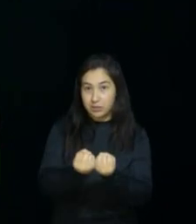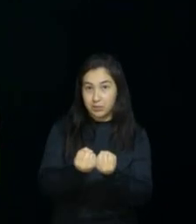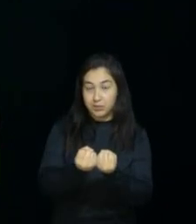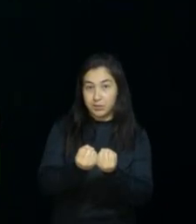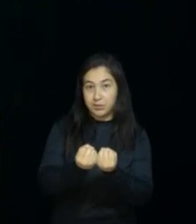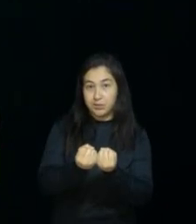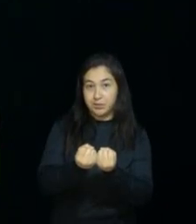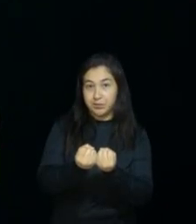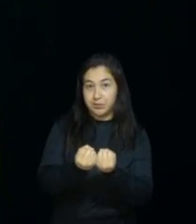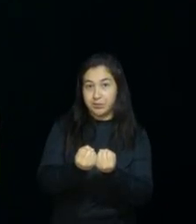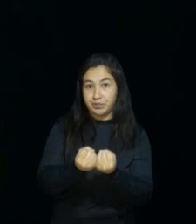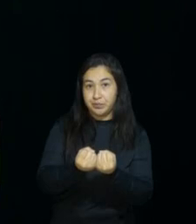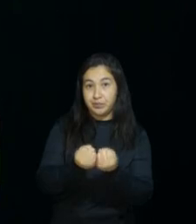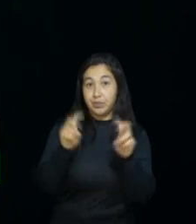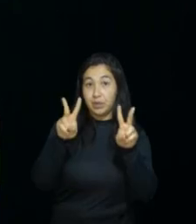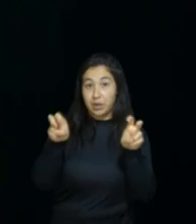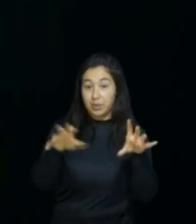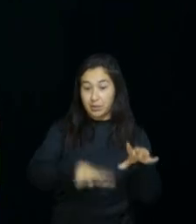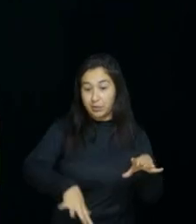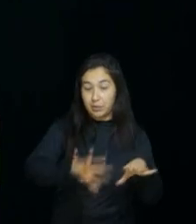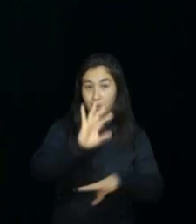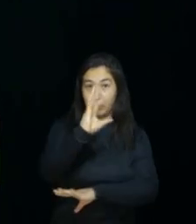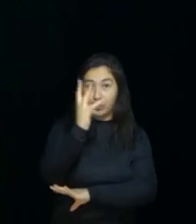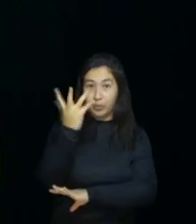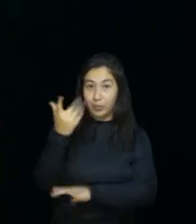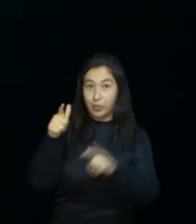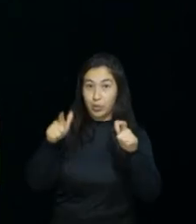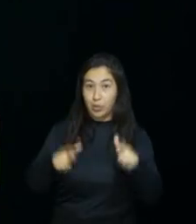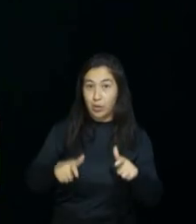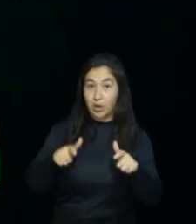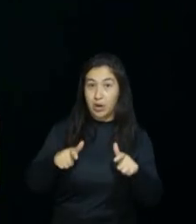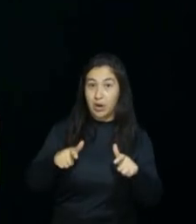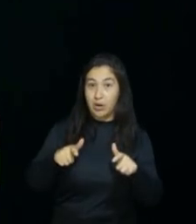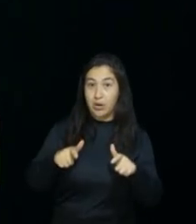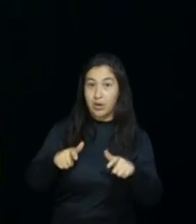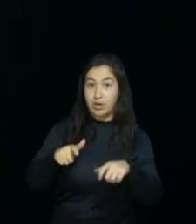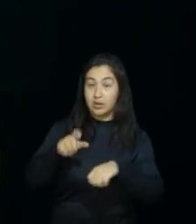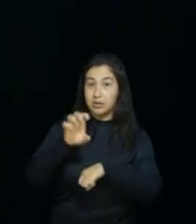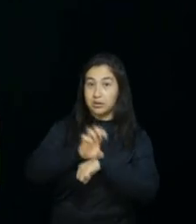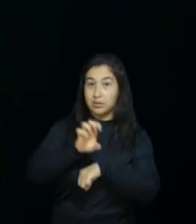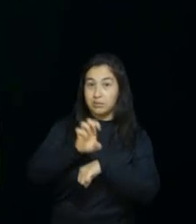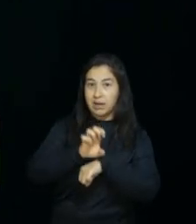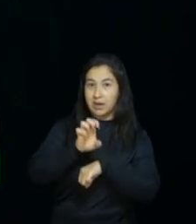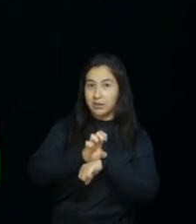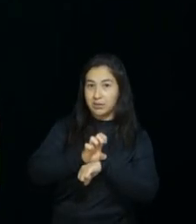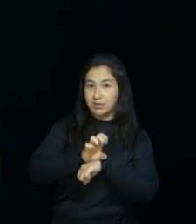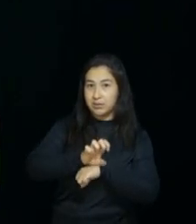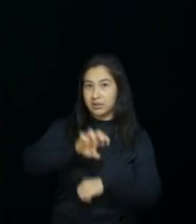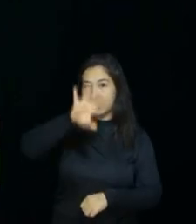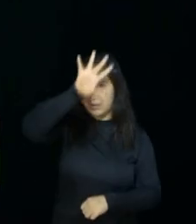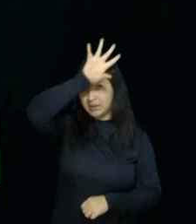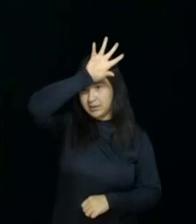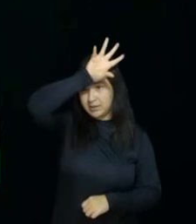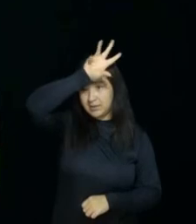sobre o meio ambiente lá na cidade de Manaus, e principalmente um cenário sobre a Amazônia.